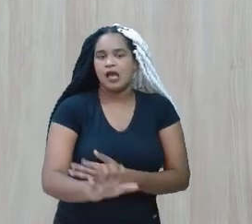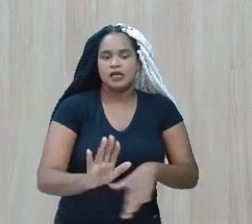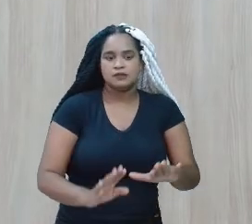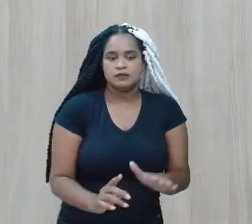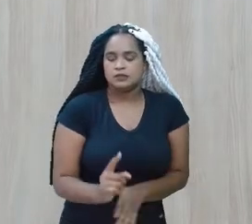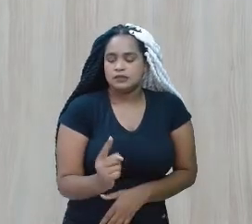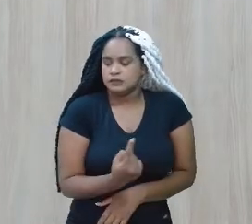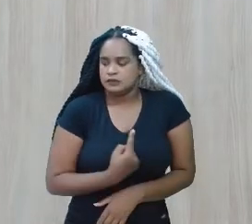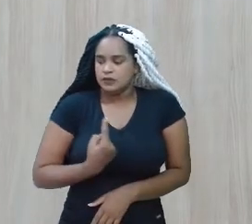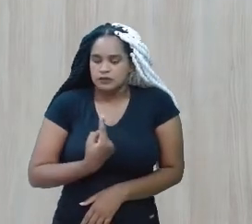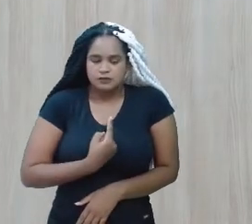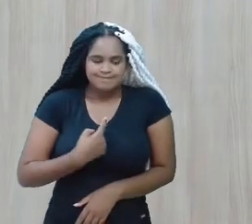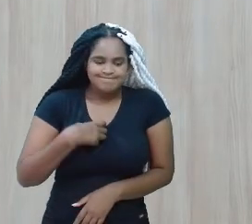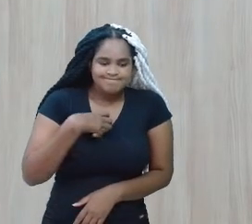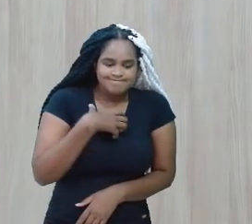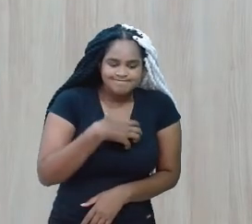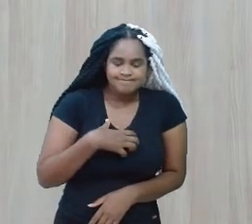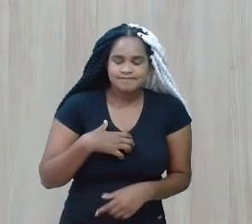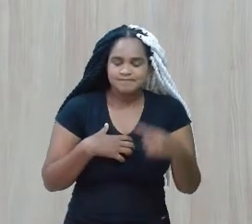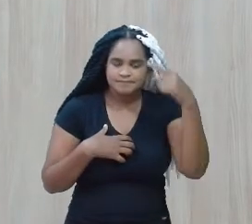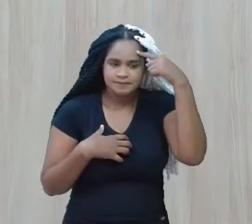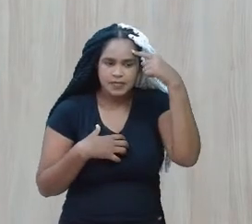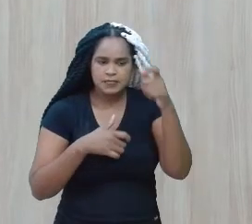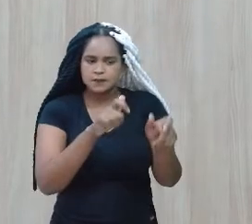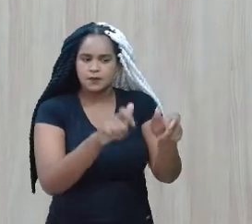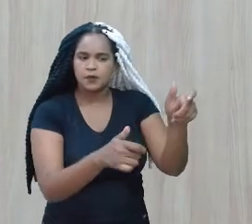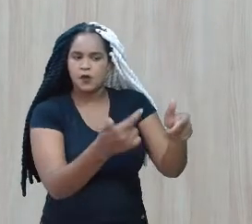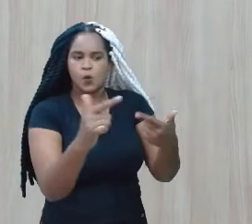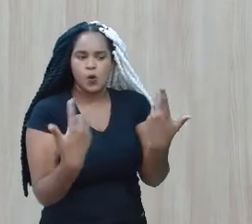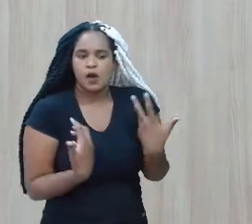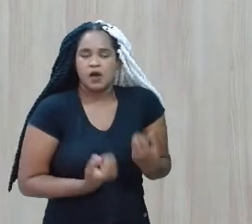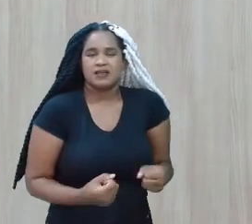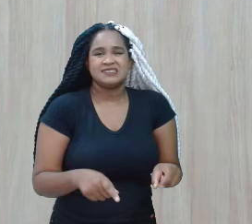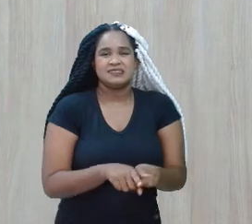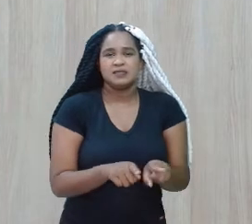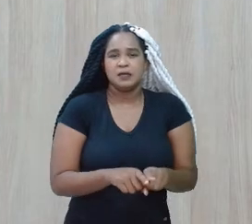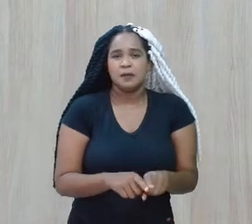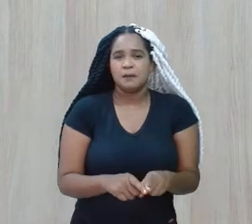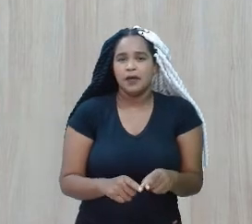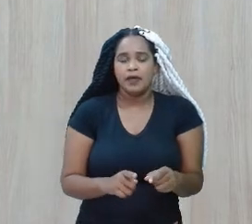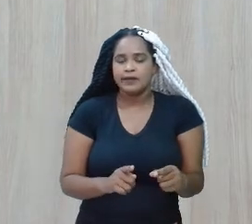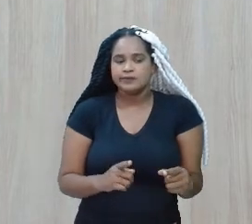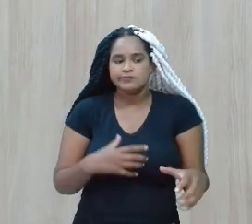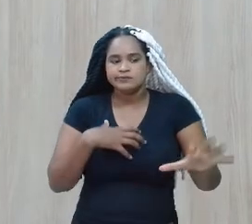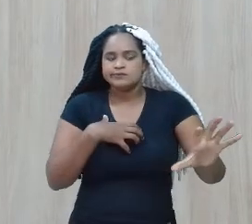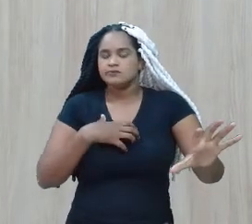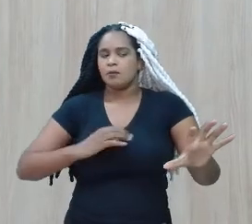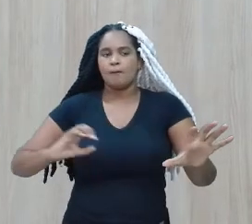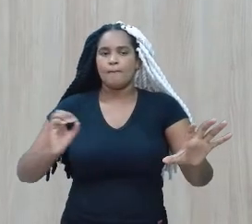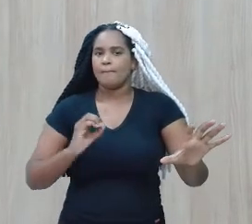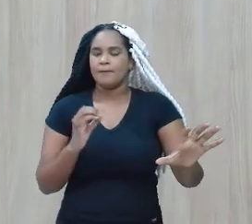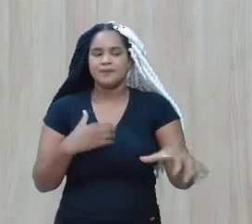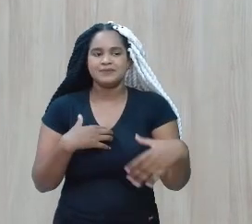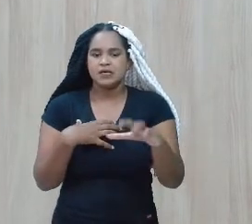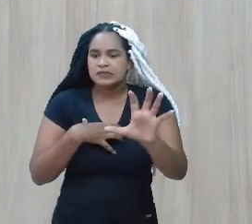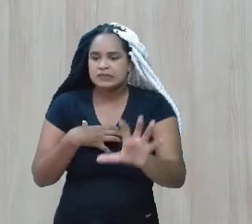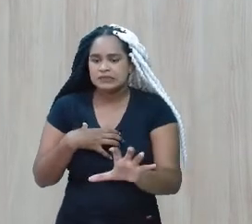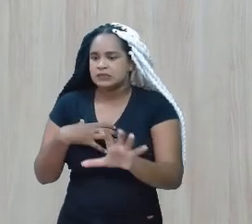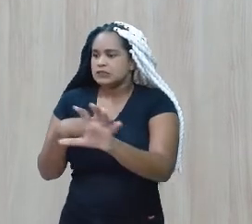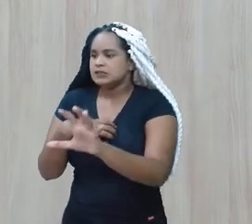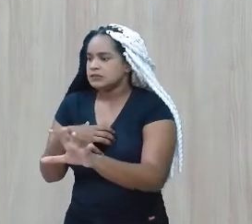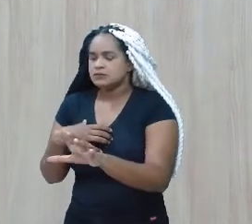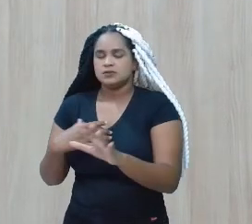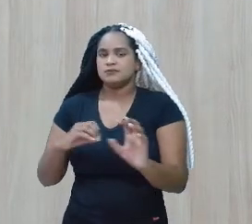isolam, e aí não se sentem aceitos, não são abraçados, acolhidos, e muitas vezes não se